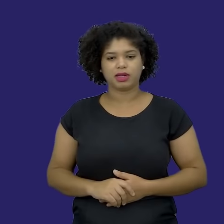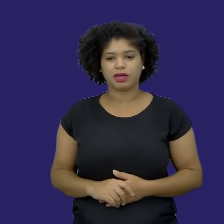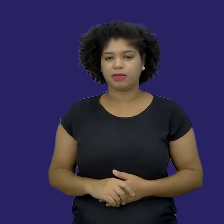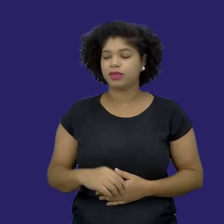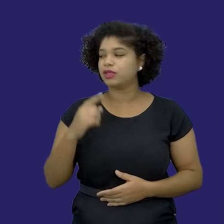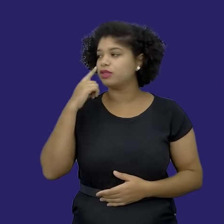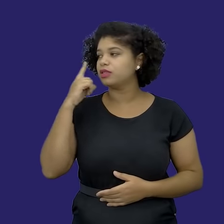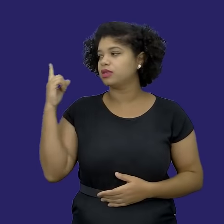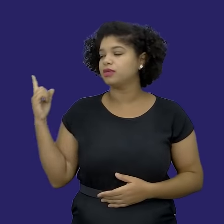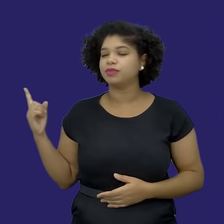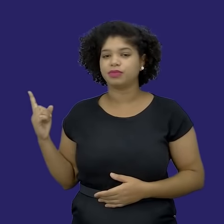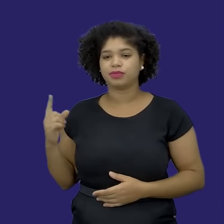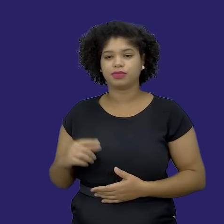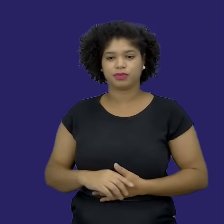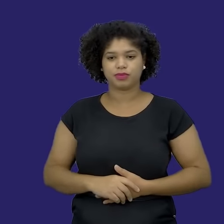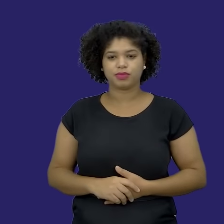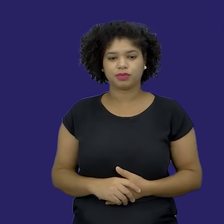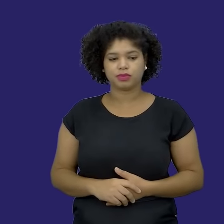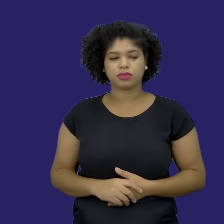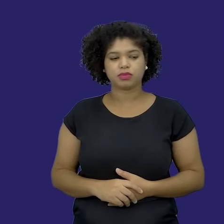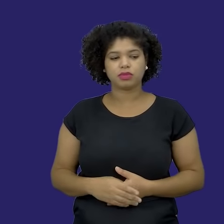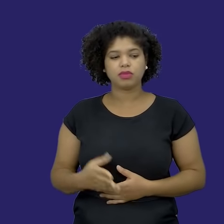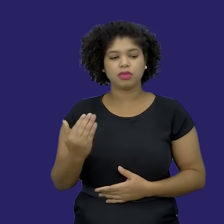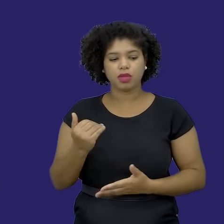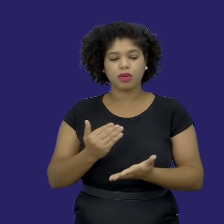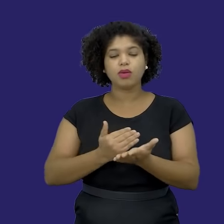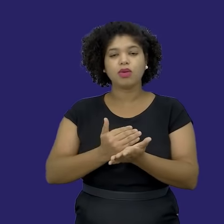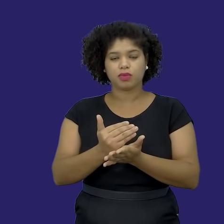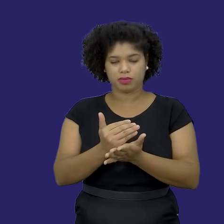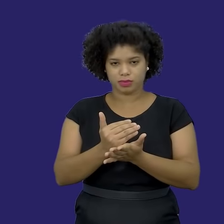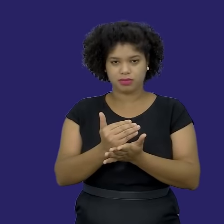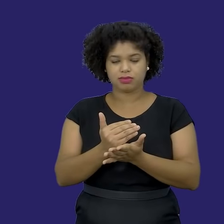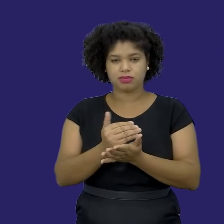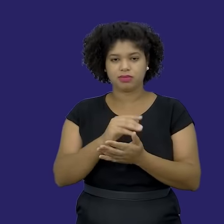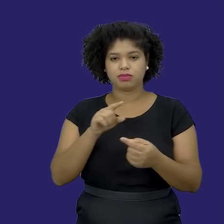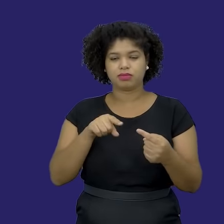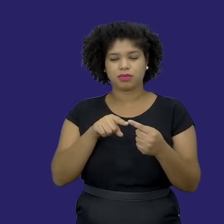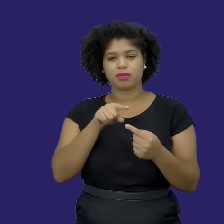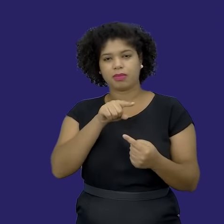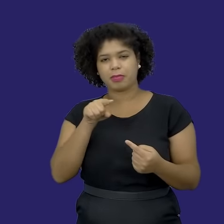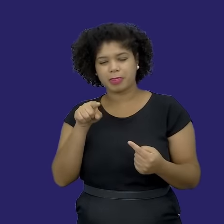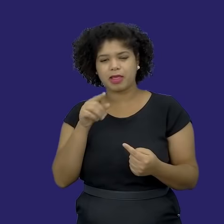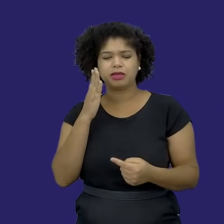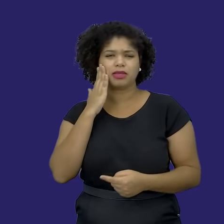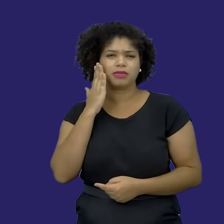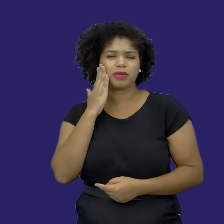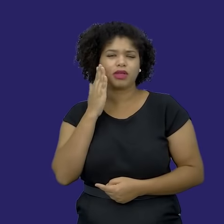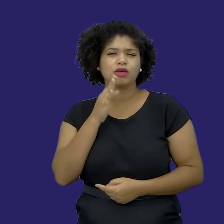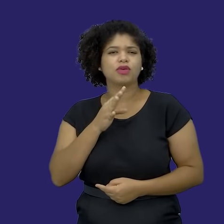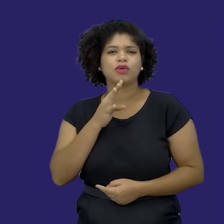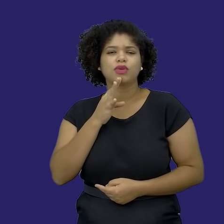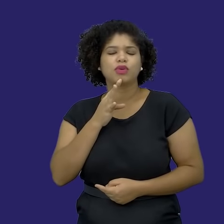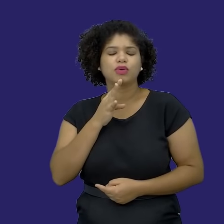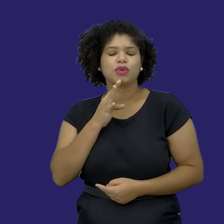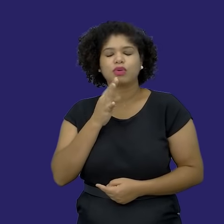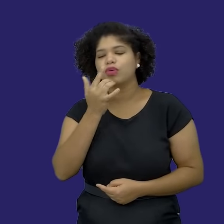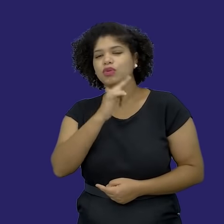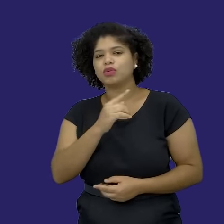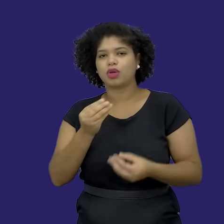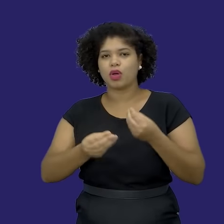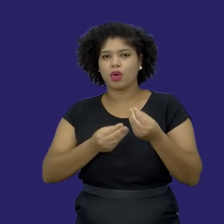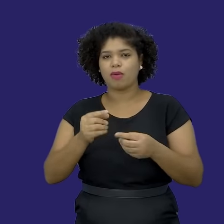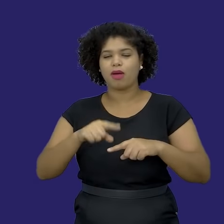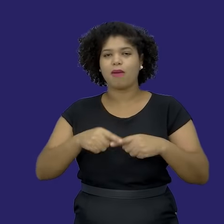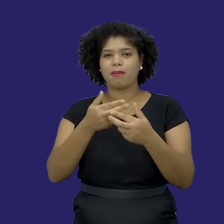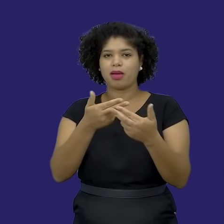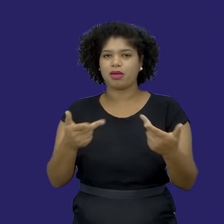Bom, antes de mais nada, né, sempre iniciando aqui, proporcionando para vocês aonde vocês vão encontrar o material do